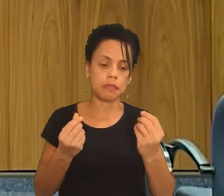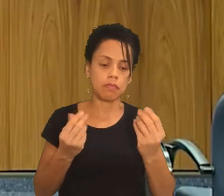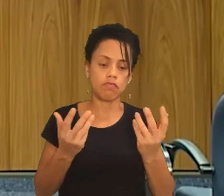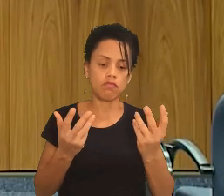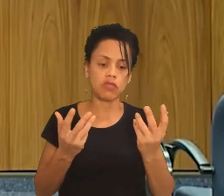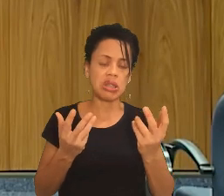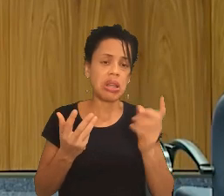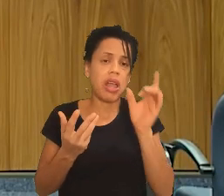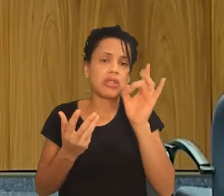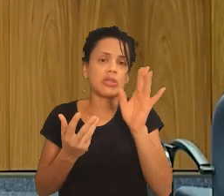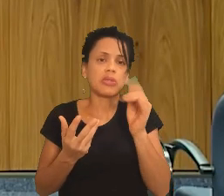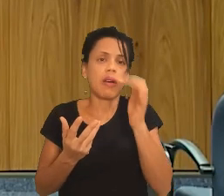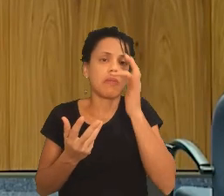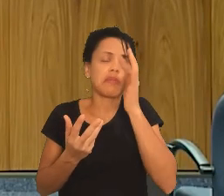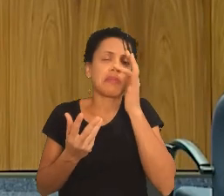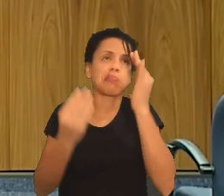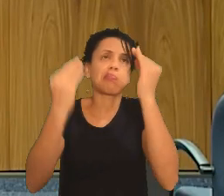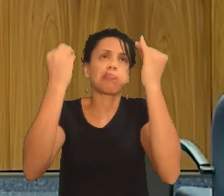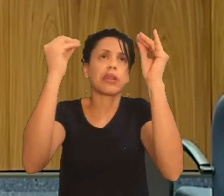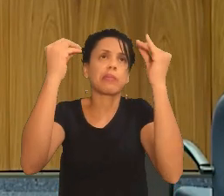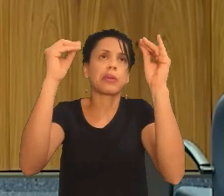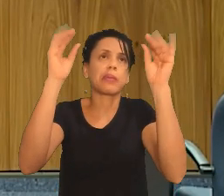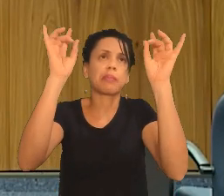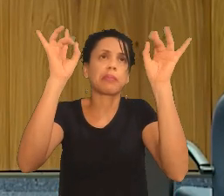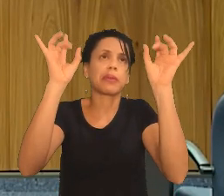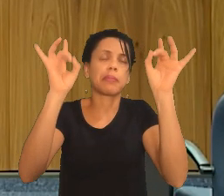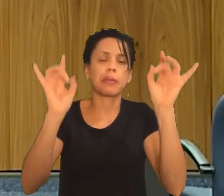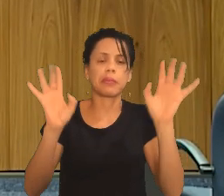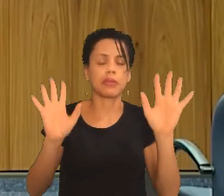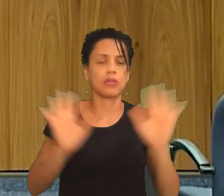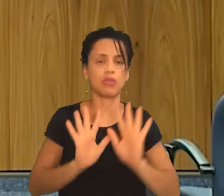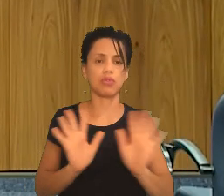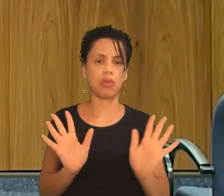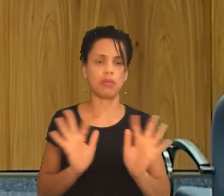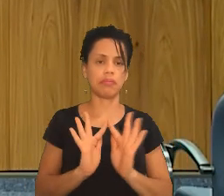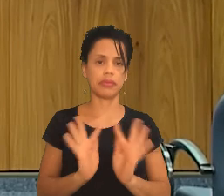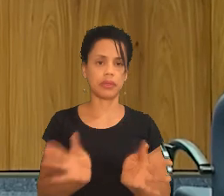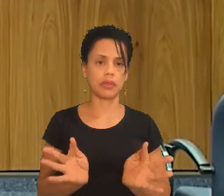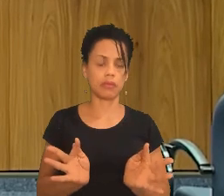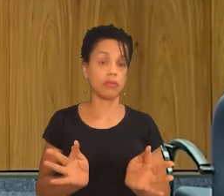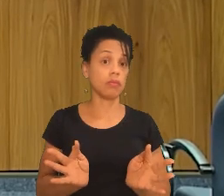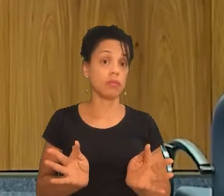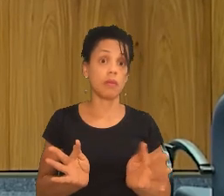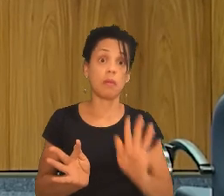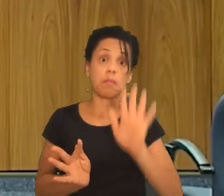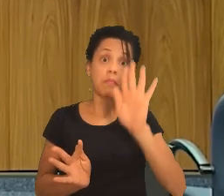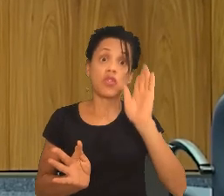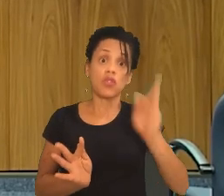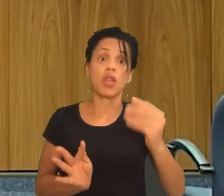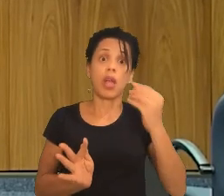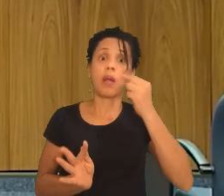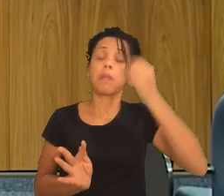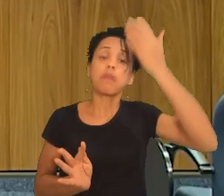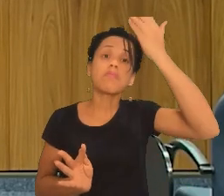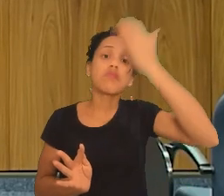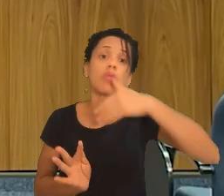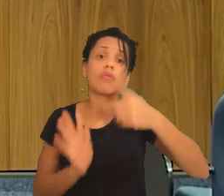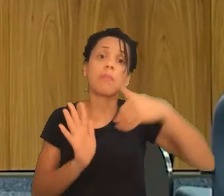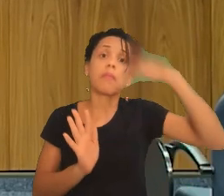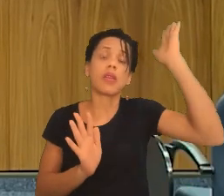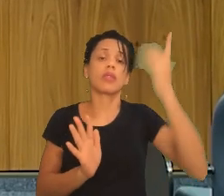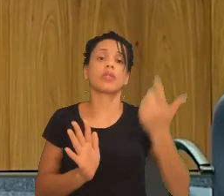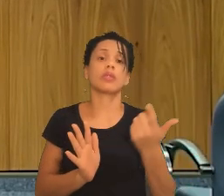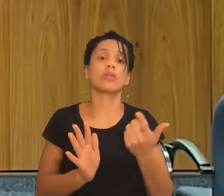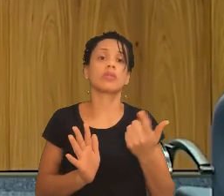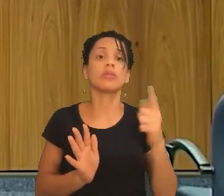enfeite jurídico de um preâmbulo de uma Constituição. Mas eu acho que isso já indica, sinaliza muito mais do que